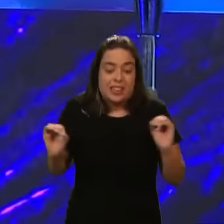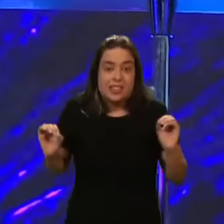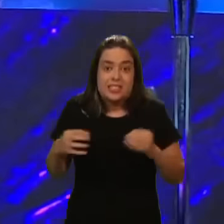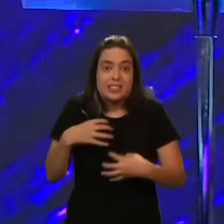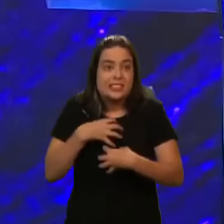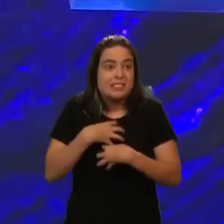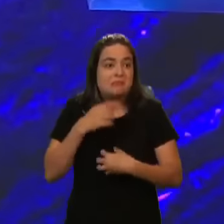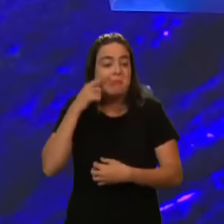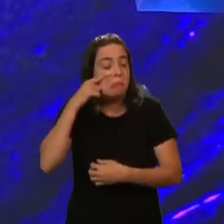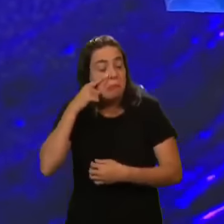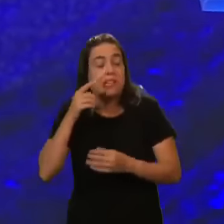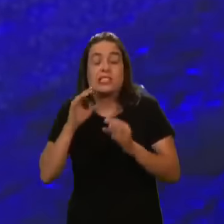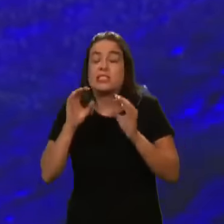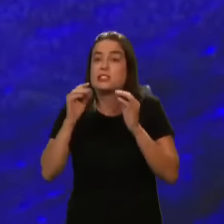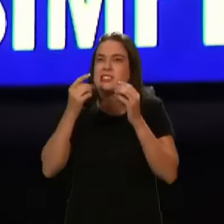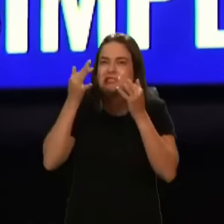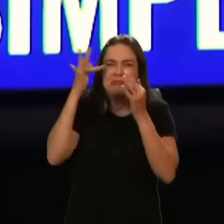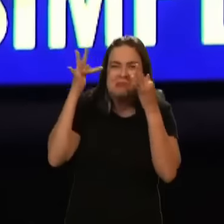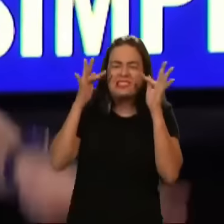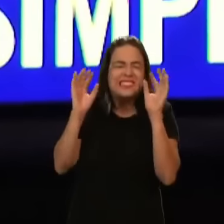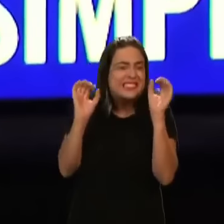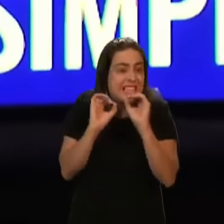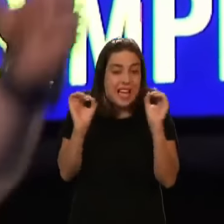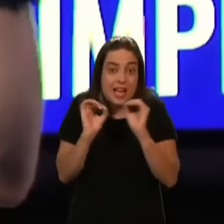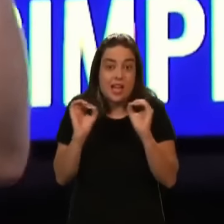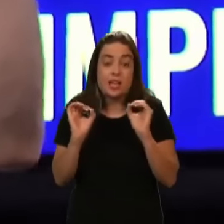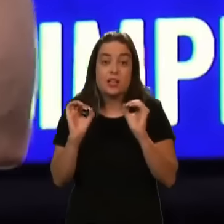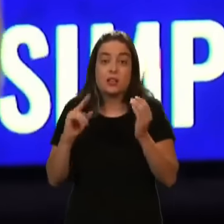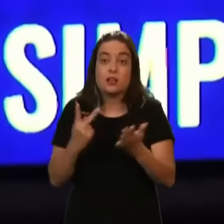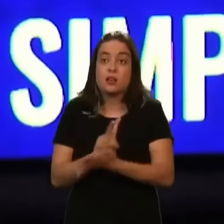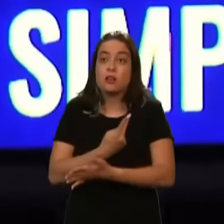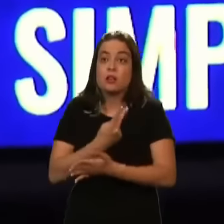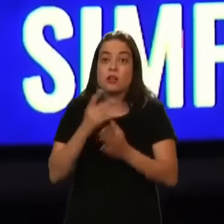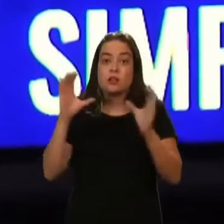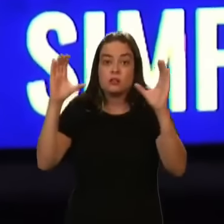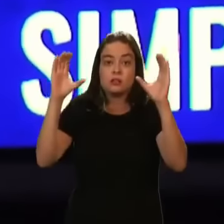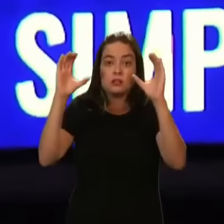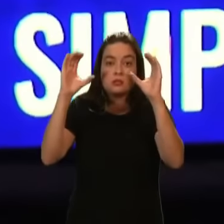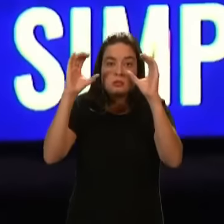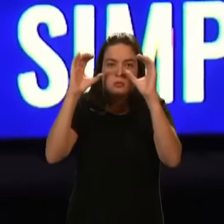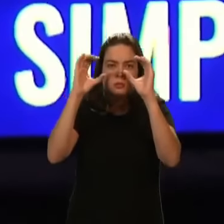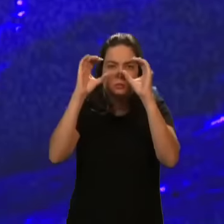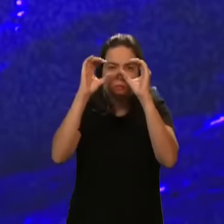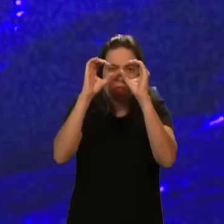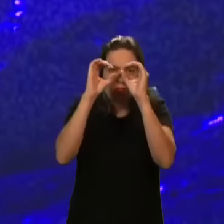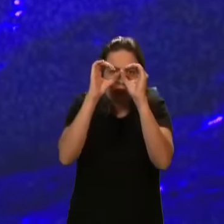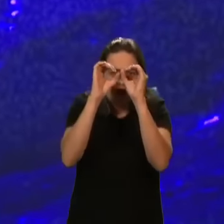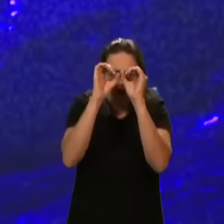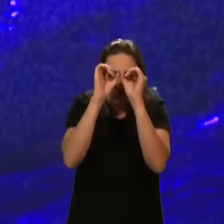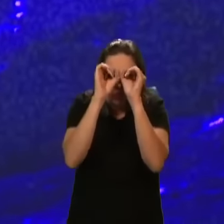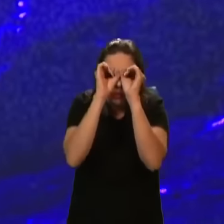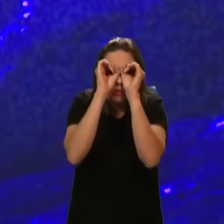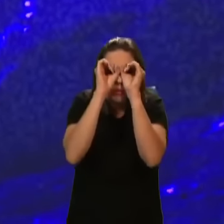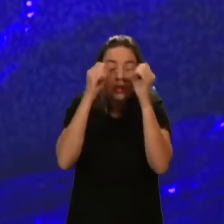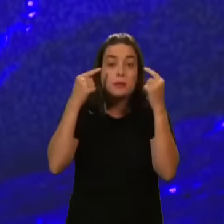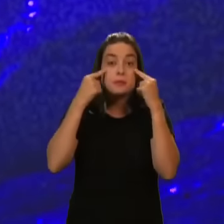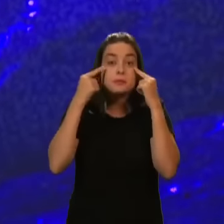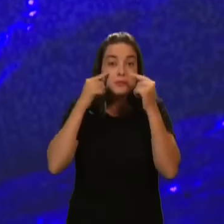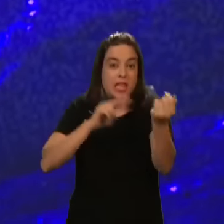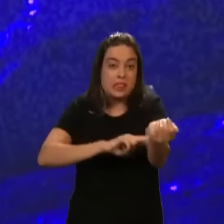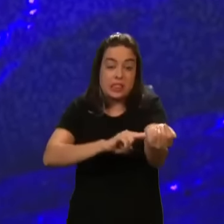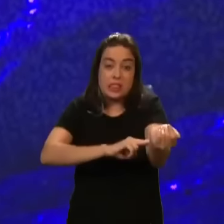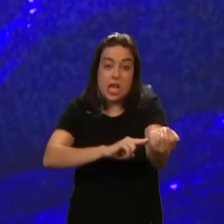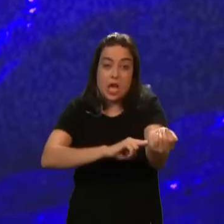Você não sente coceira, você não sente nada. De repente, o seu campo visual vai fechando, fechando, fechando. O nervo óptico